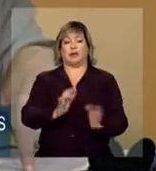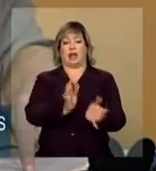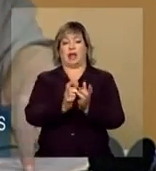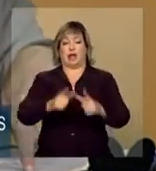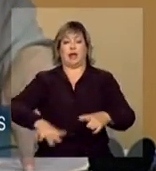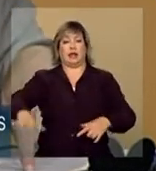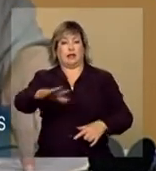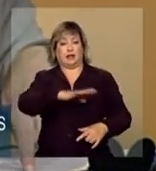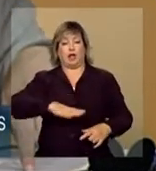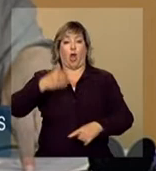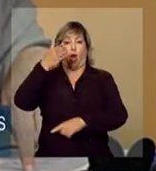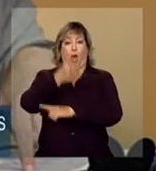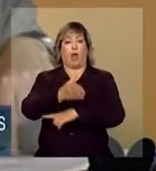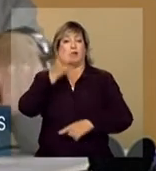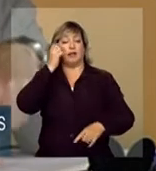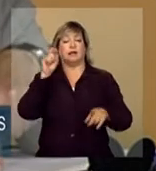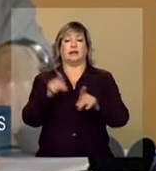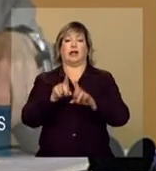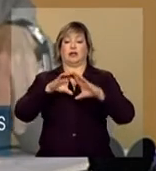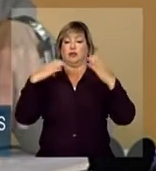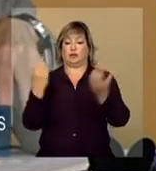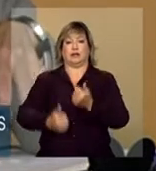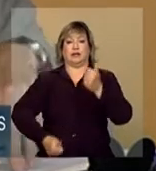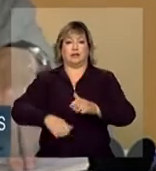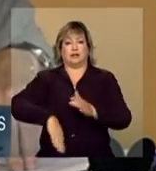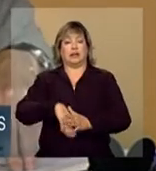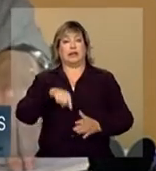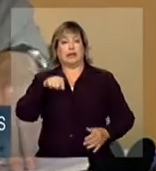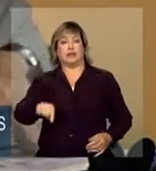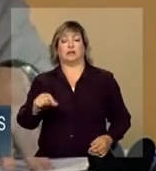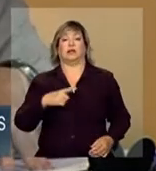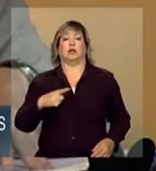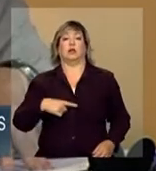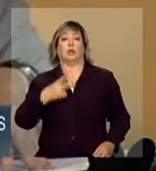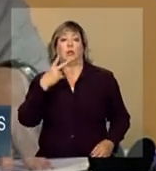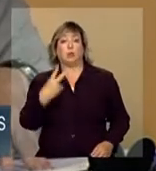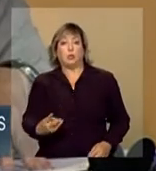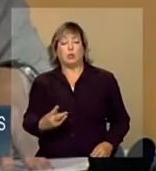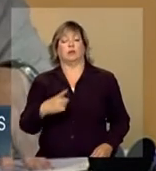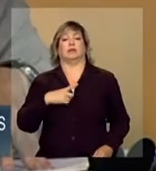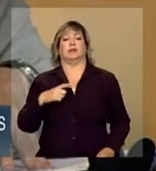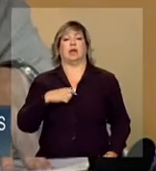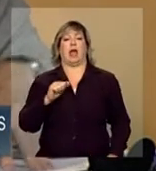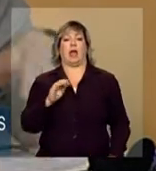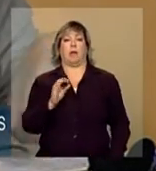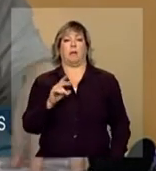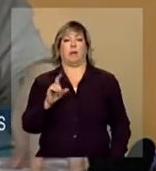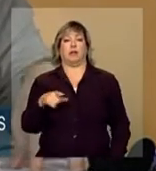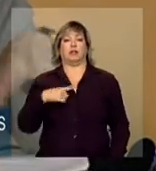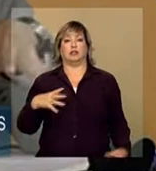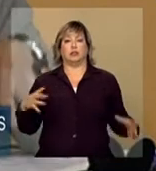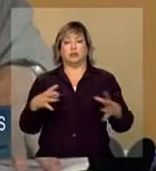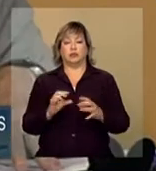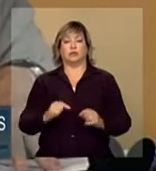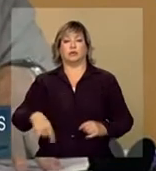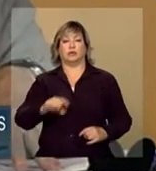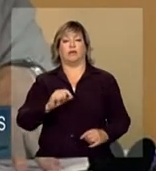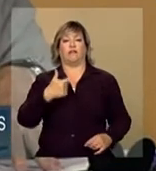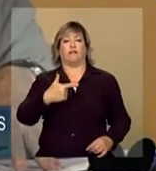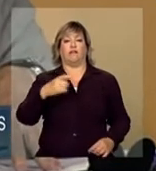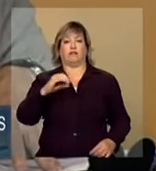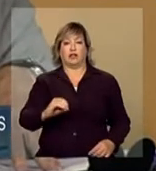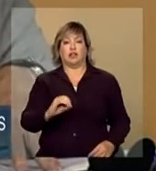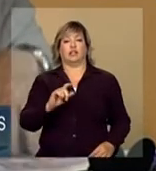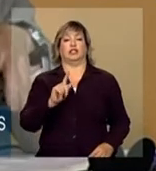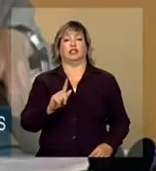e estádio. Né? Isto aí são duas abordagens redundantes, totalizando em si 20